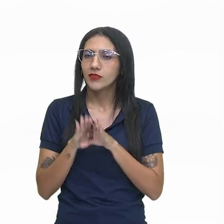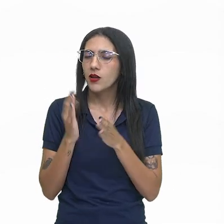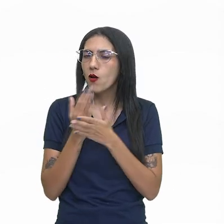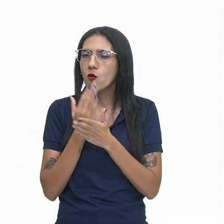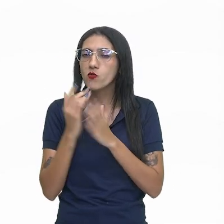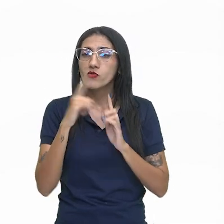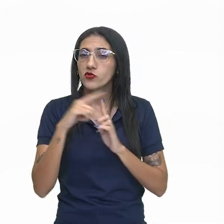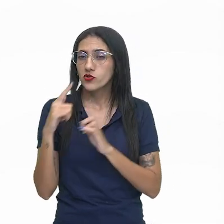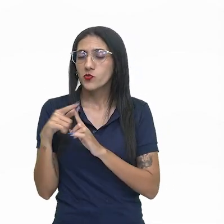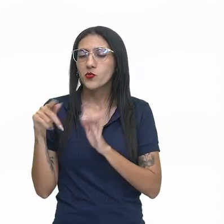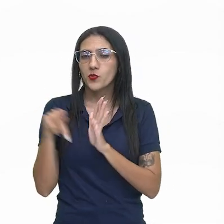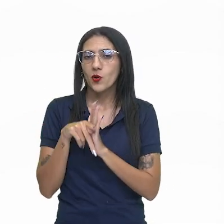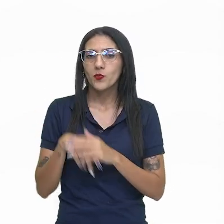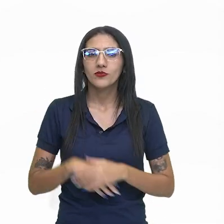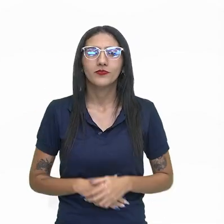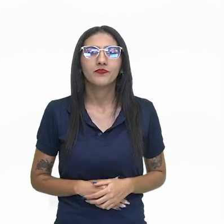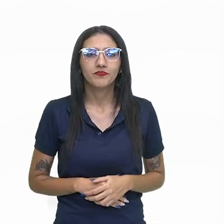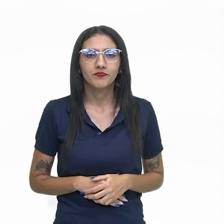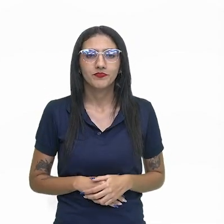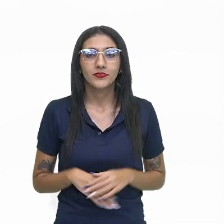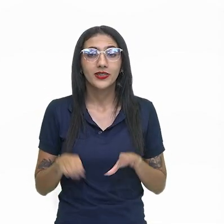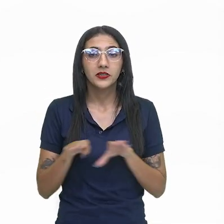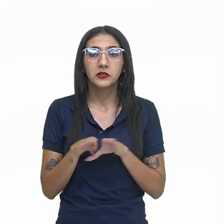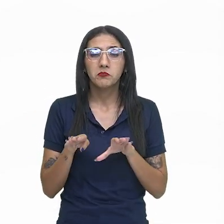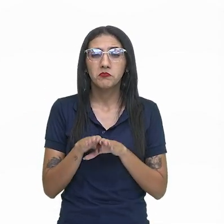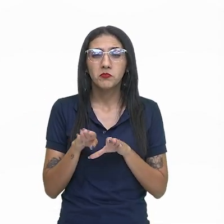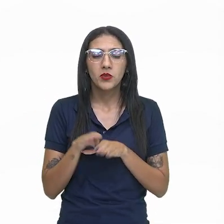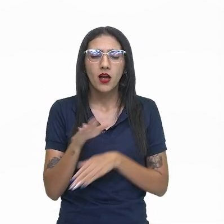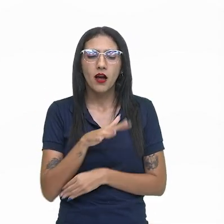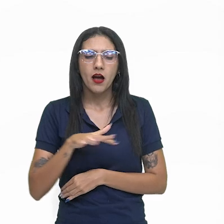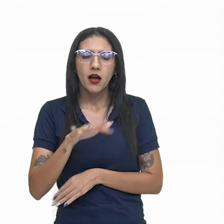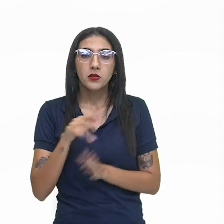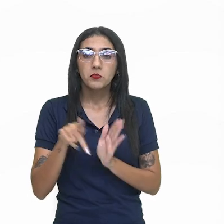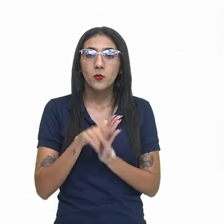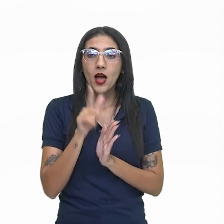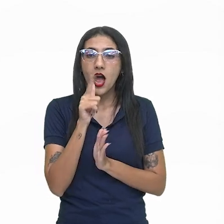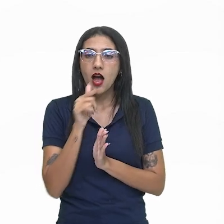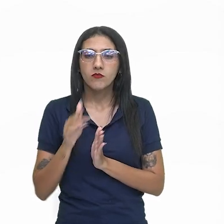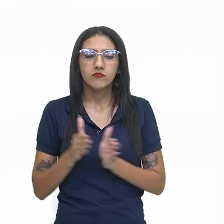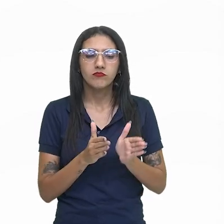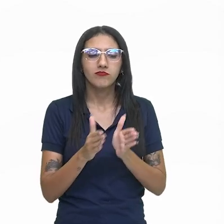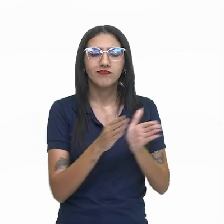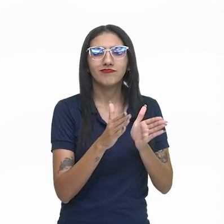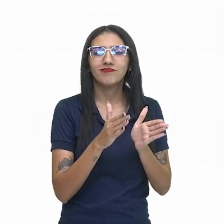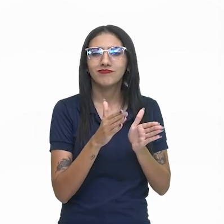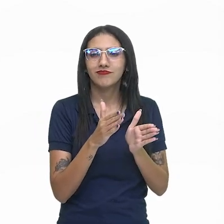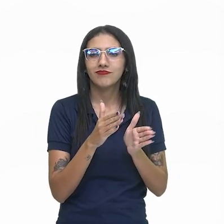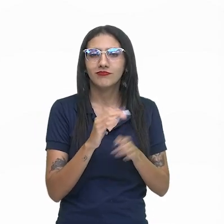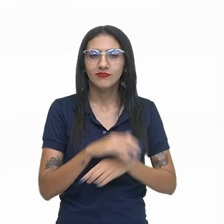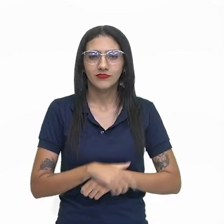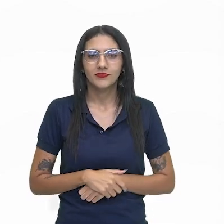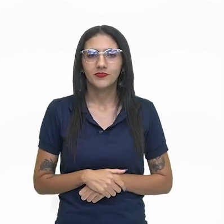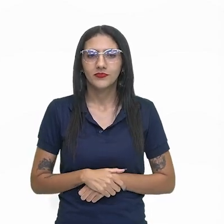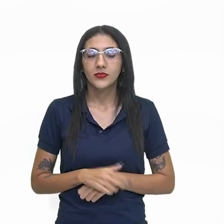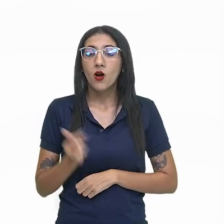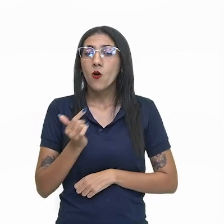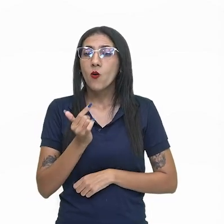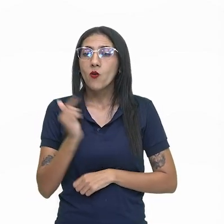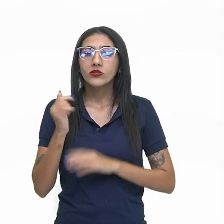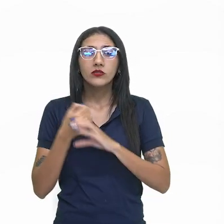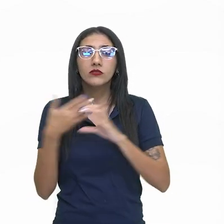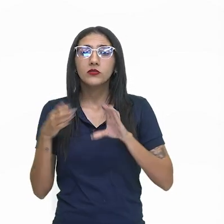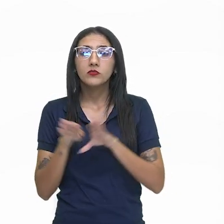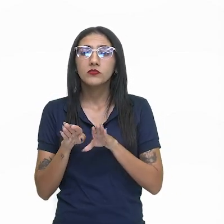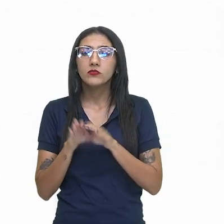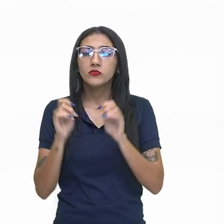de plantação. Reservas de água doce, isso é muito importante. Né? Outros fatores que permitiram a